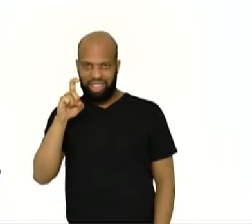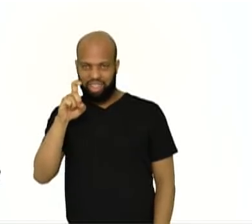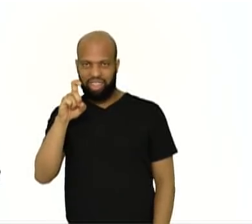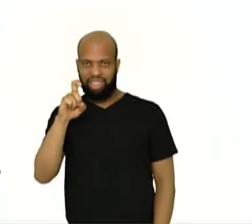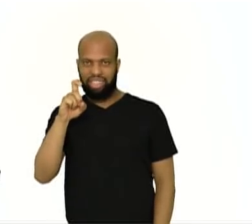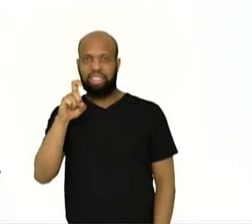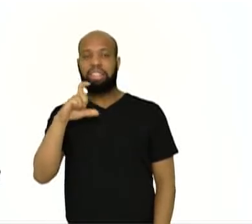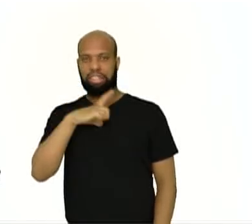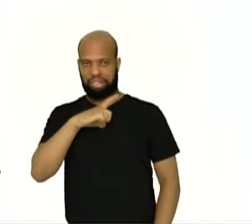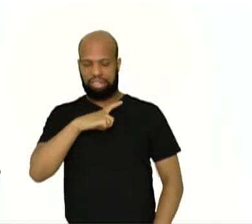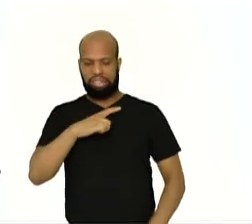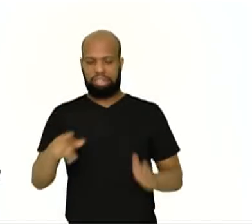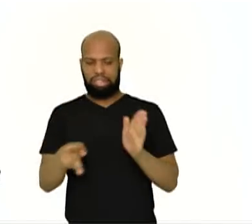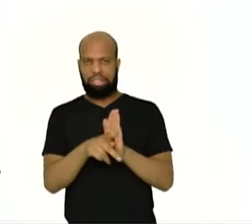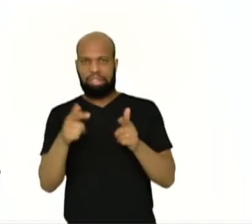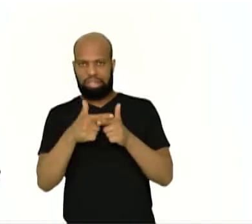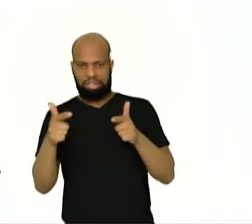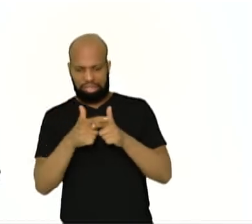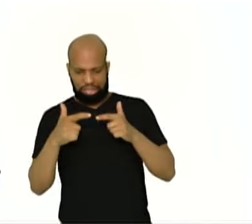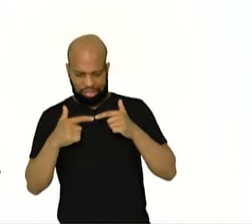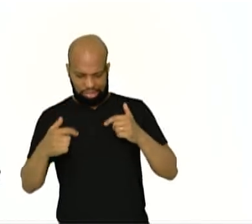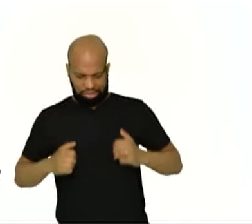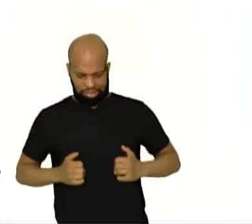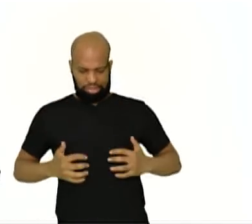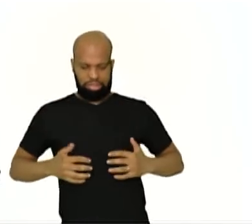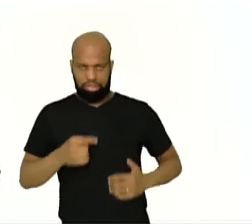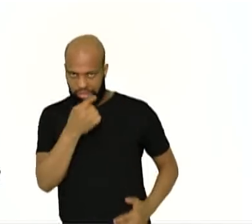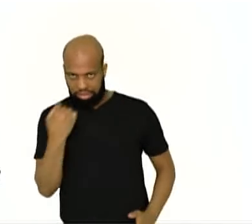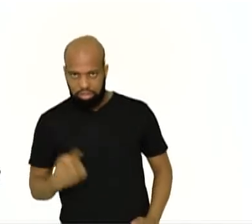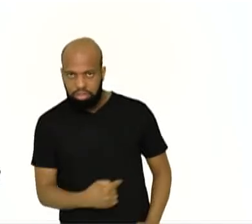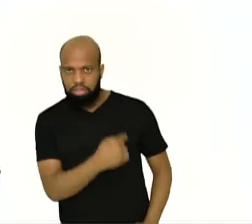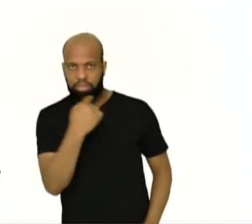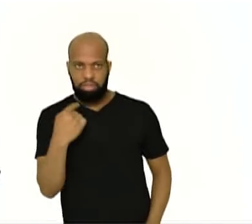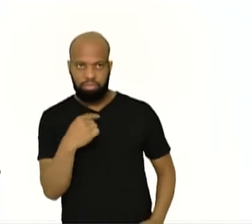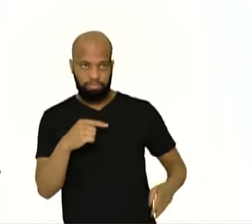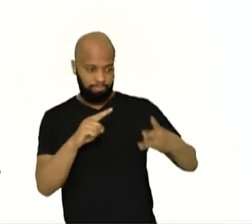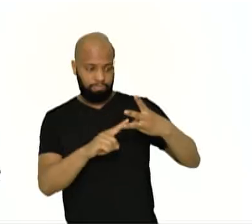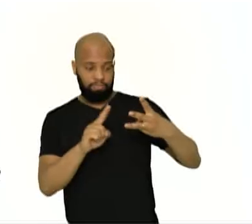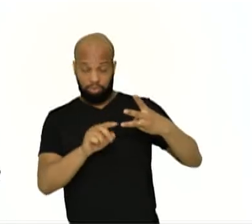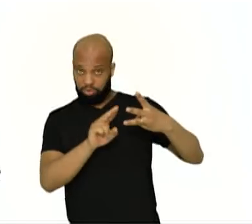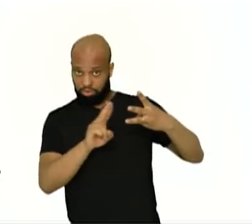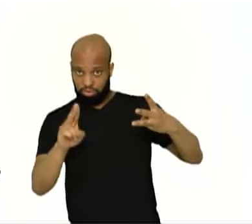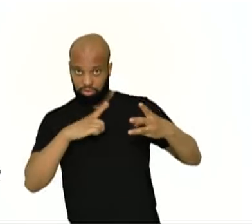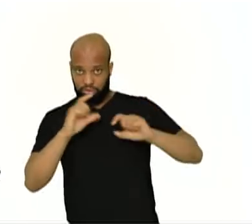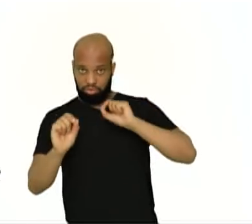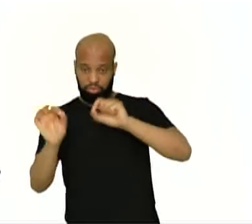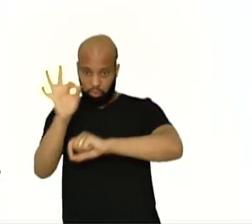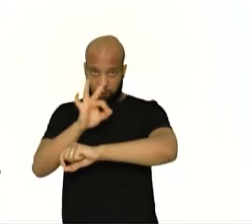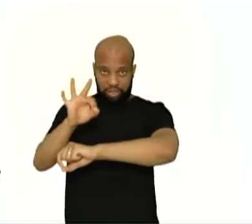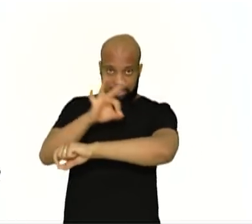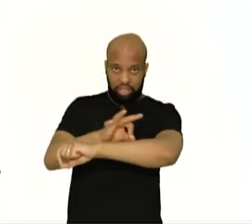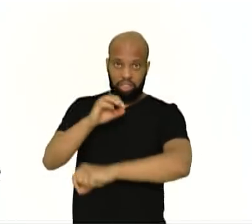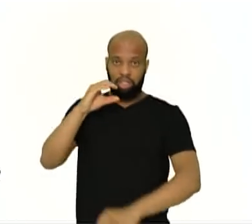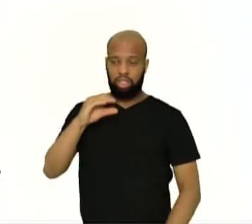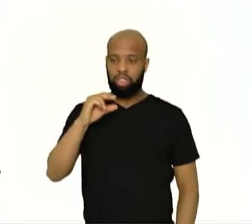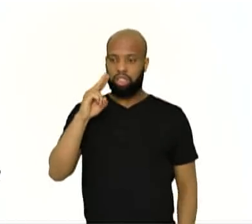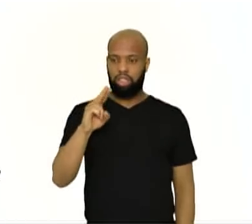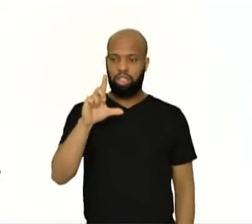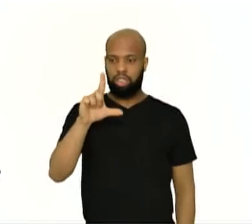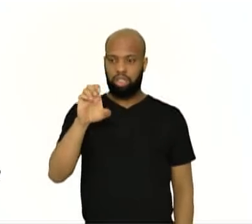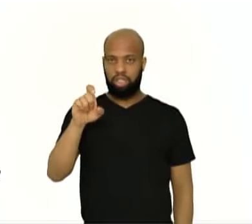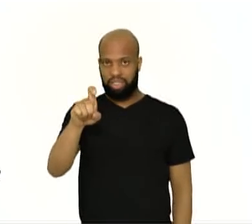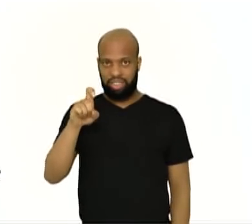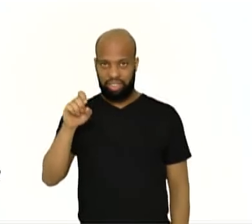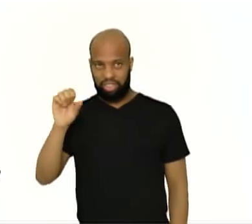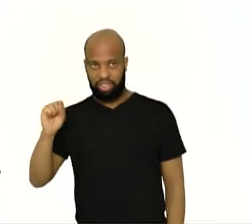respiratório. Letra C. É a Wuchereria bancroft, que é transmitida pelo mosquito Culex e afeta o nosso